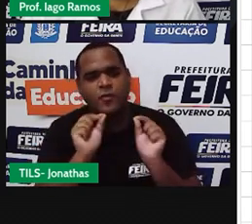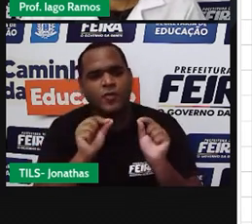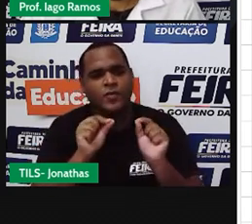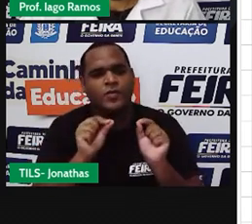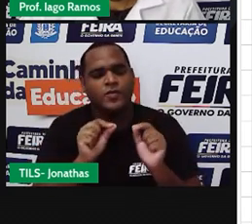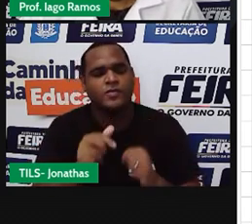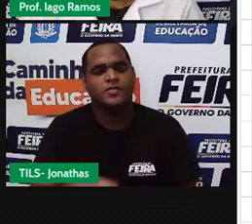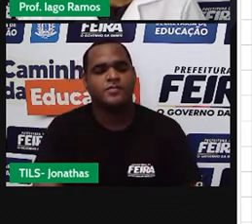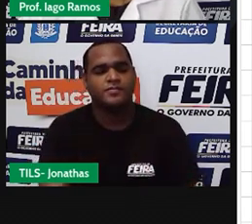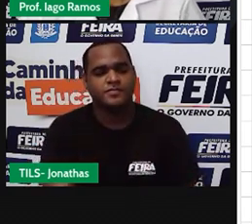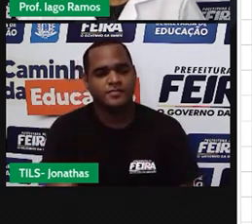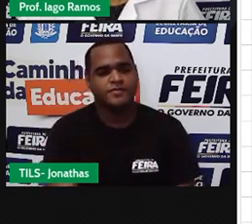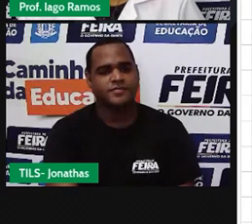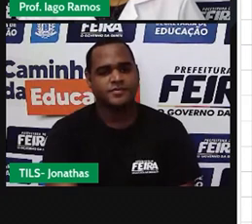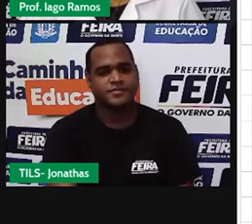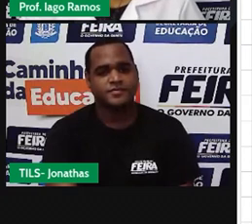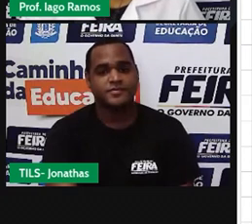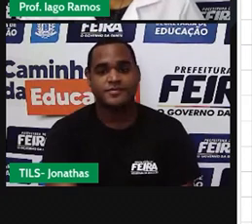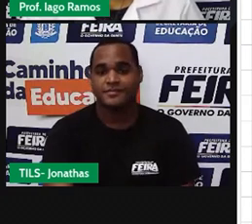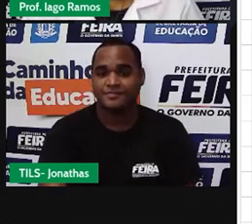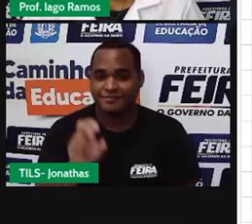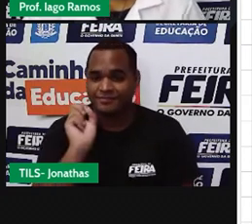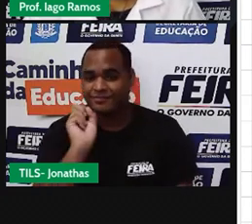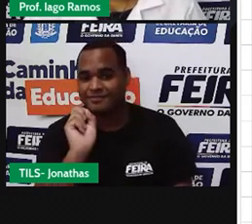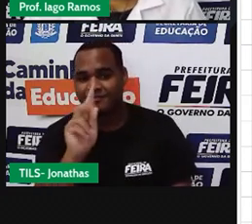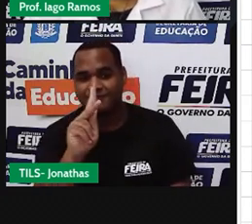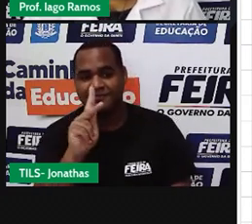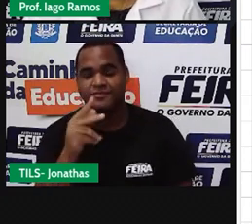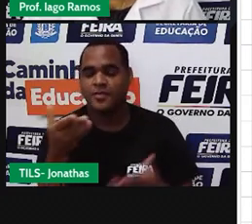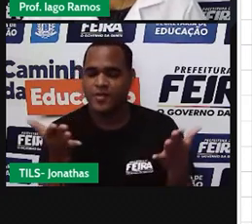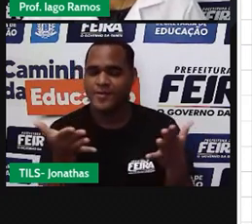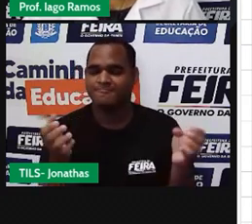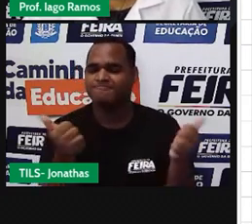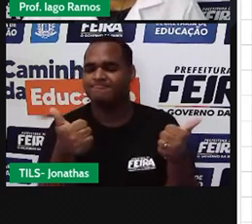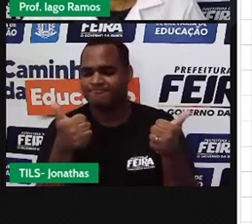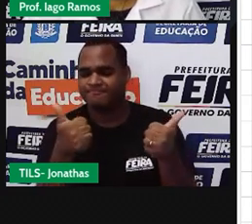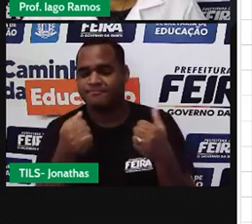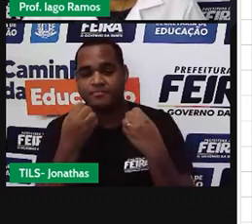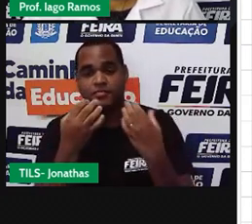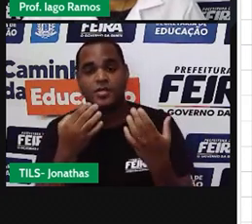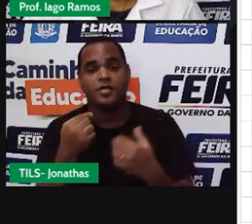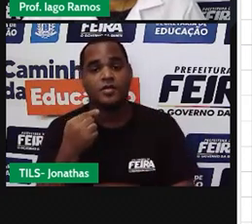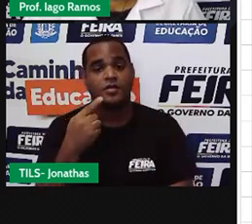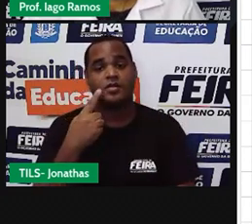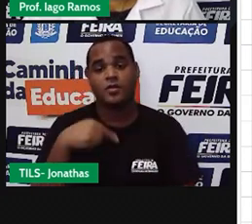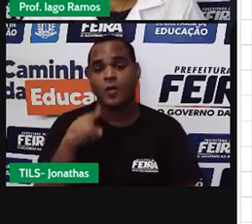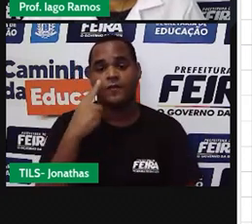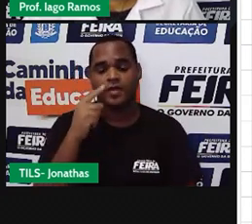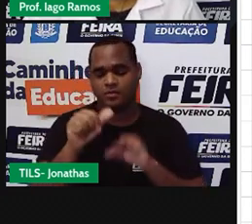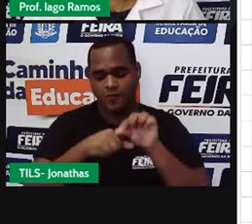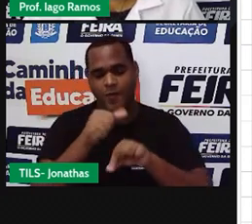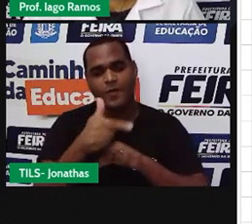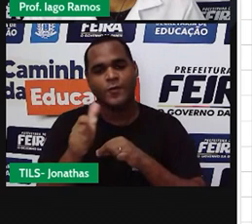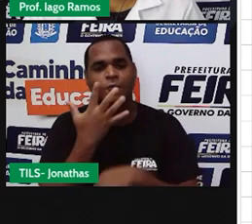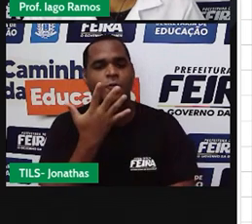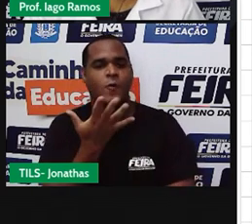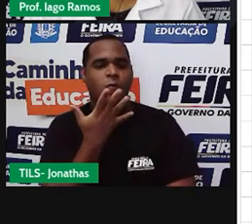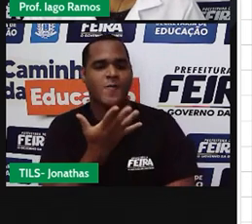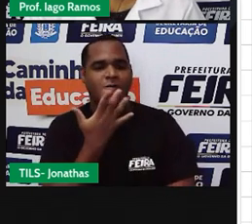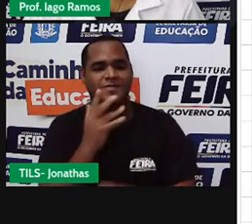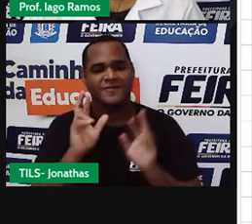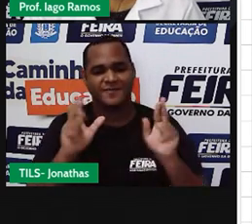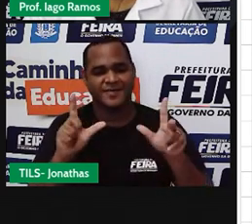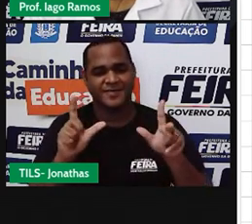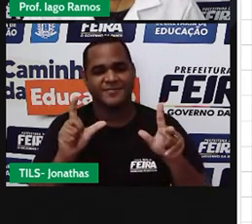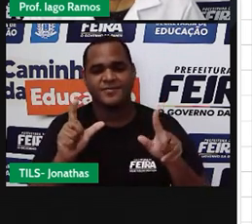só e pronto agora sim e vamos fazer assim eu Vamos mudar isso aqui de cor